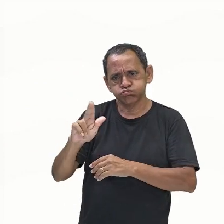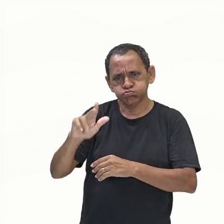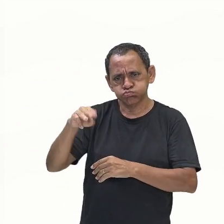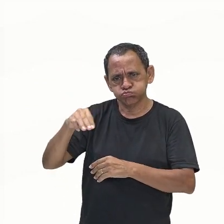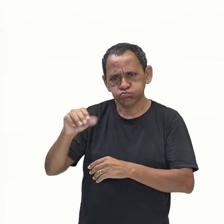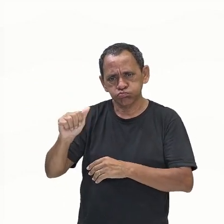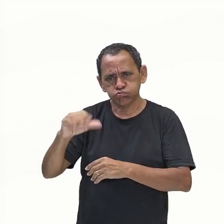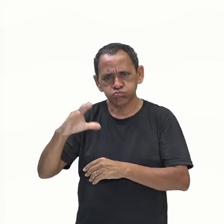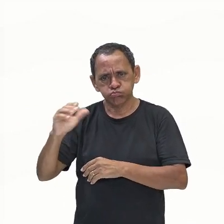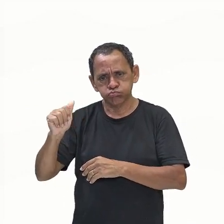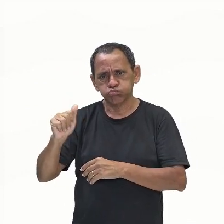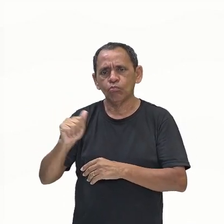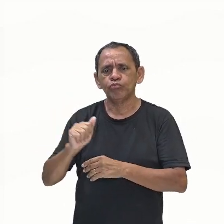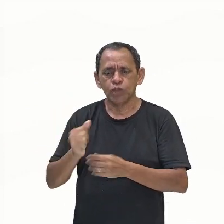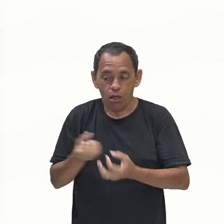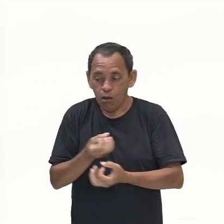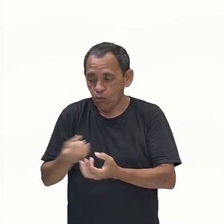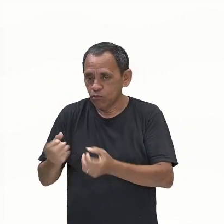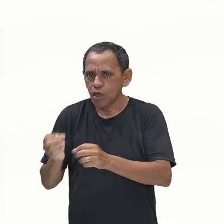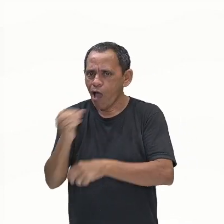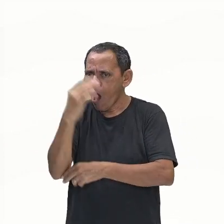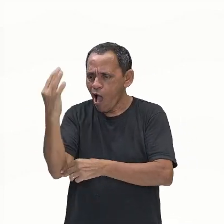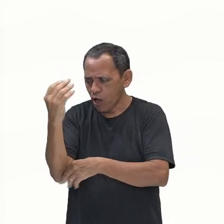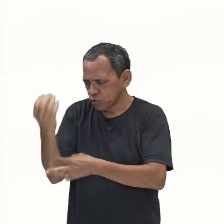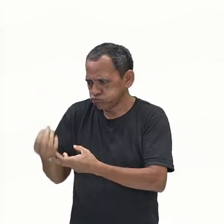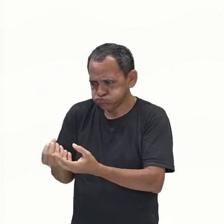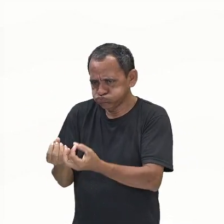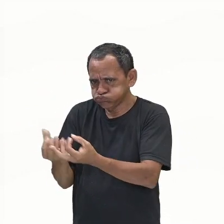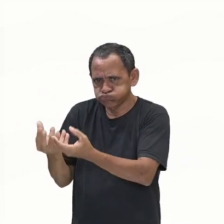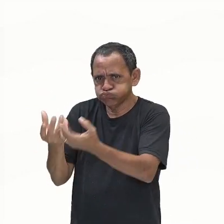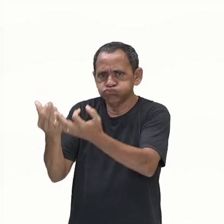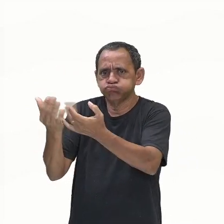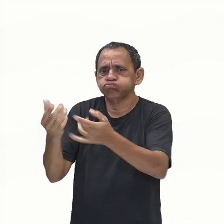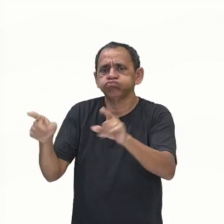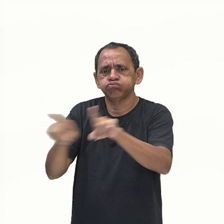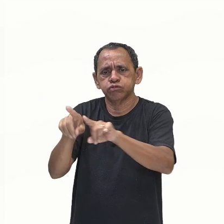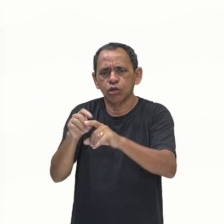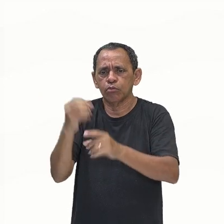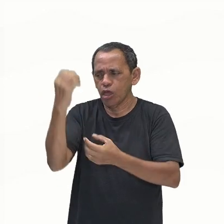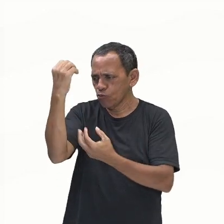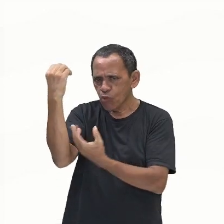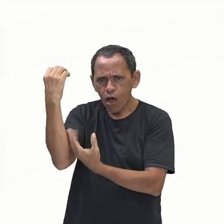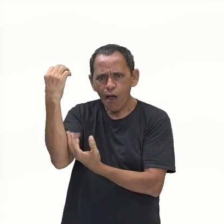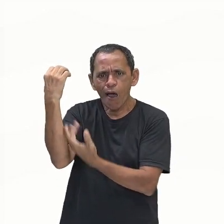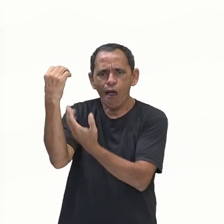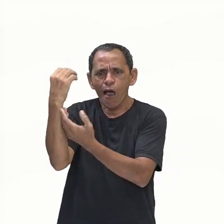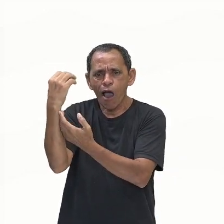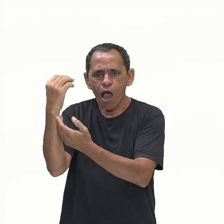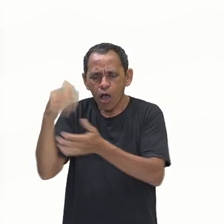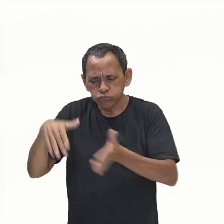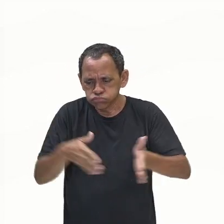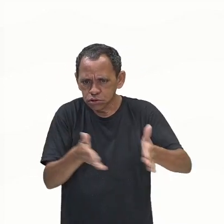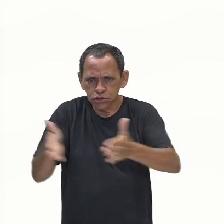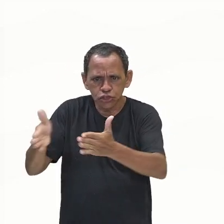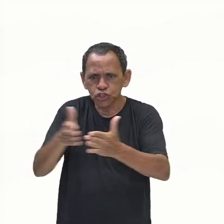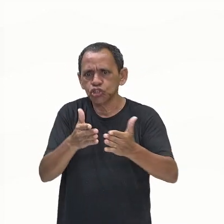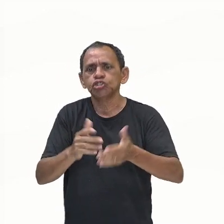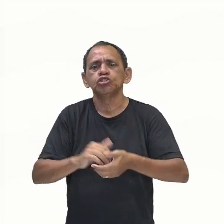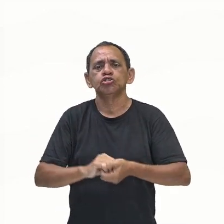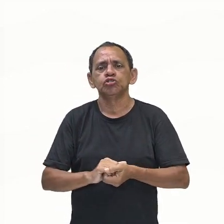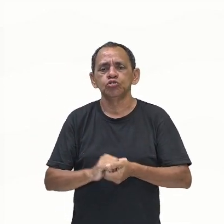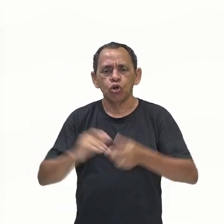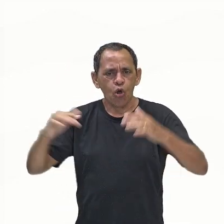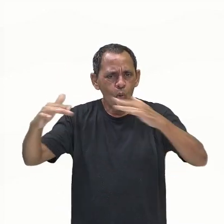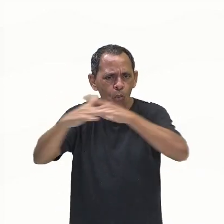incêndios, cidades, rios e oceanos, dentre outros, a depender da resolução